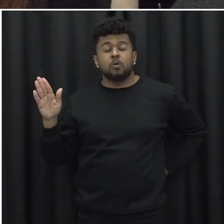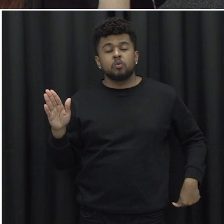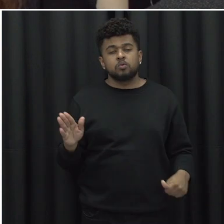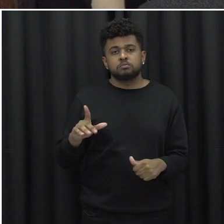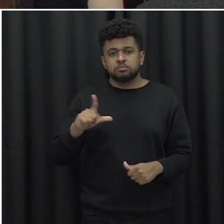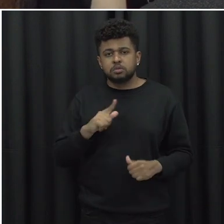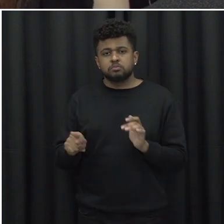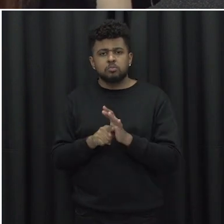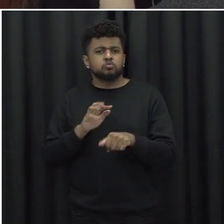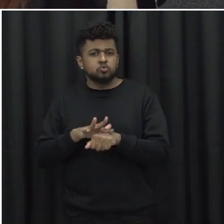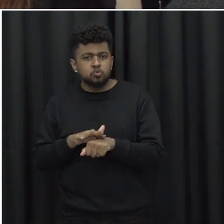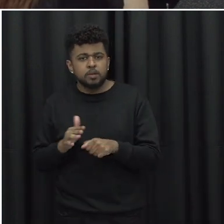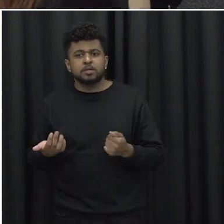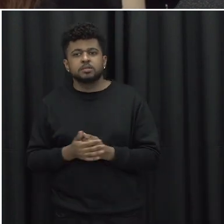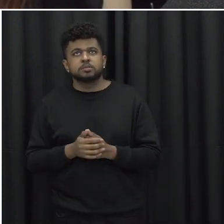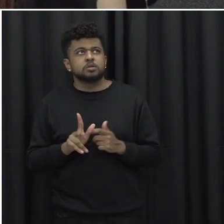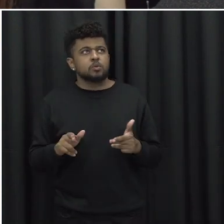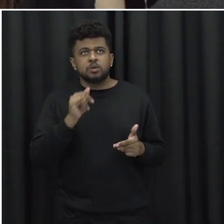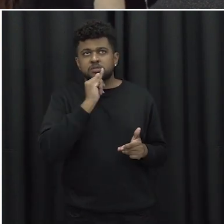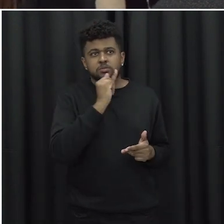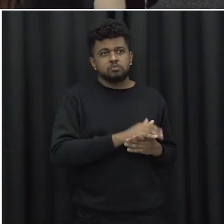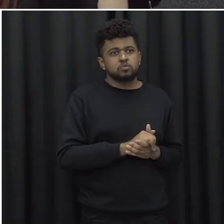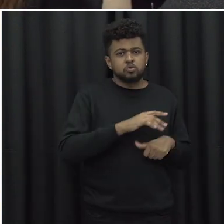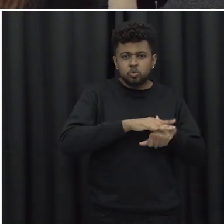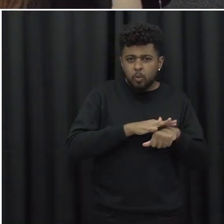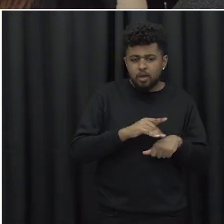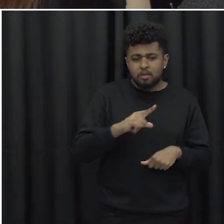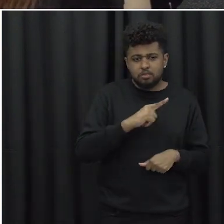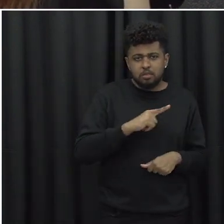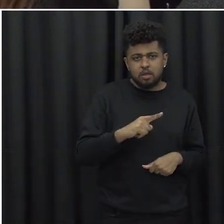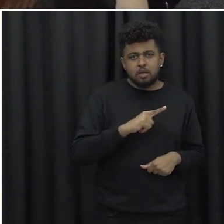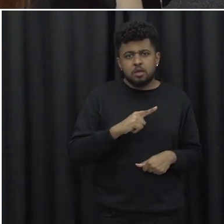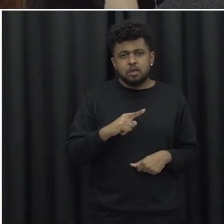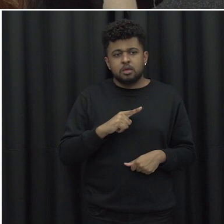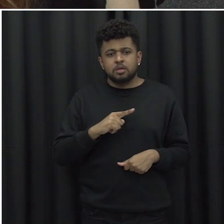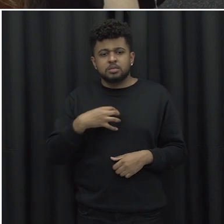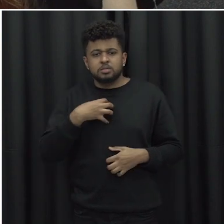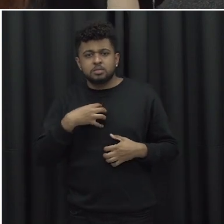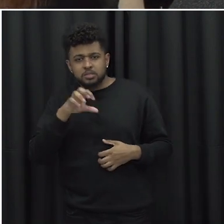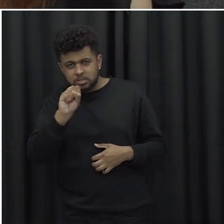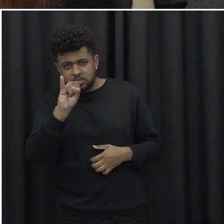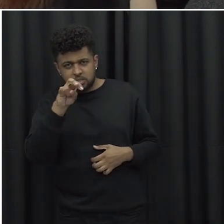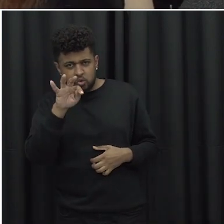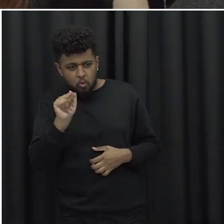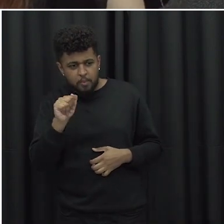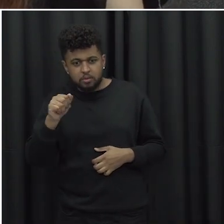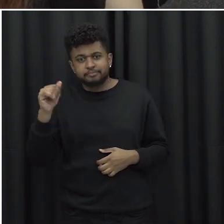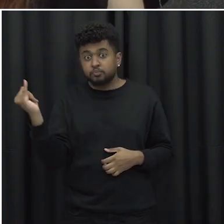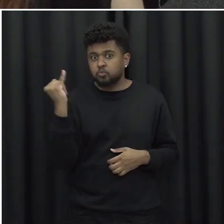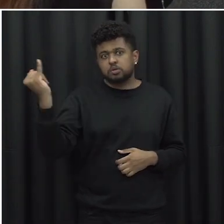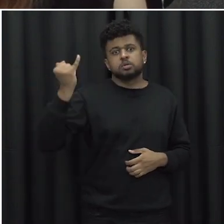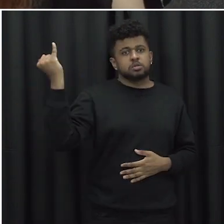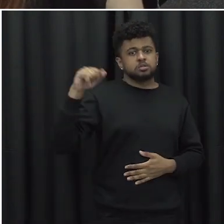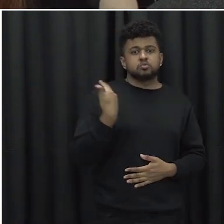acaba sendo o principal ali, agente para muitas doenças. Como, por exemplo, para doenças que têm a dor como um